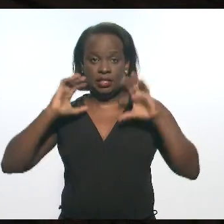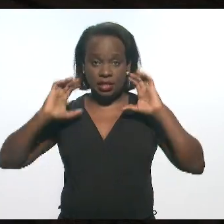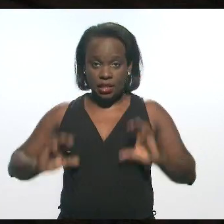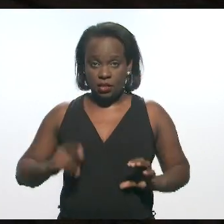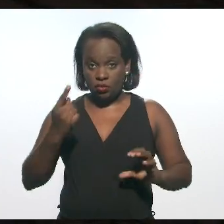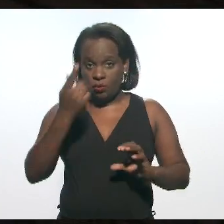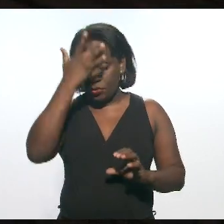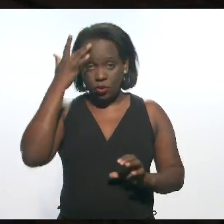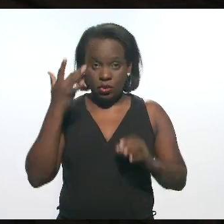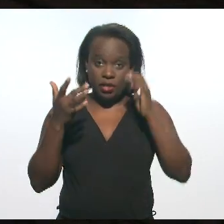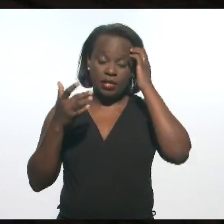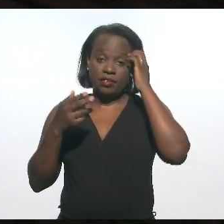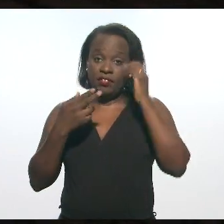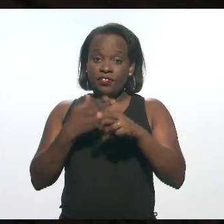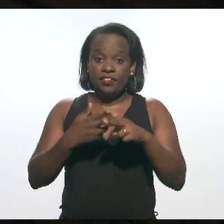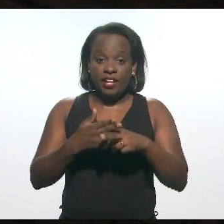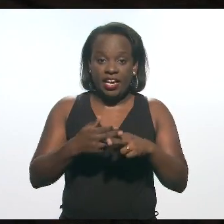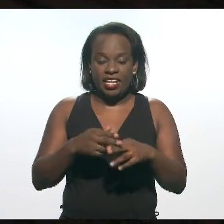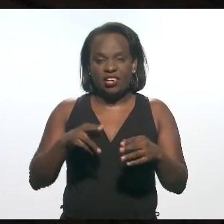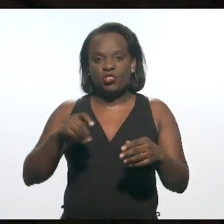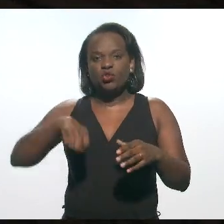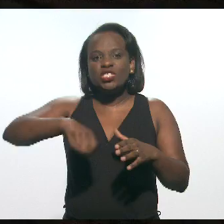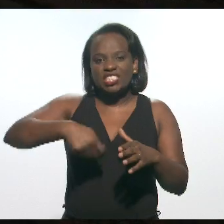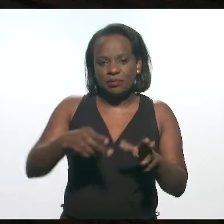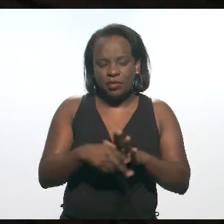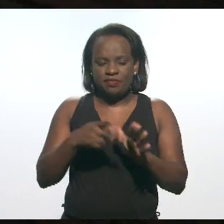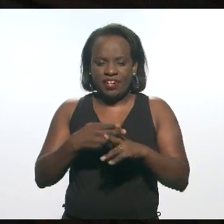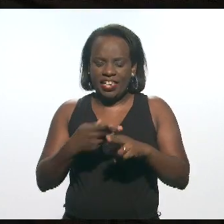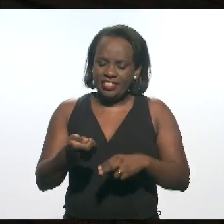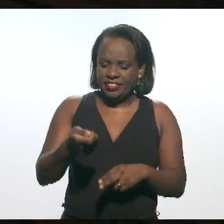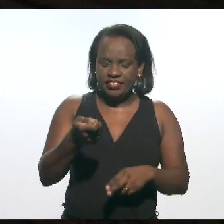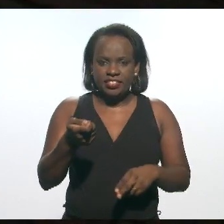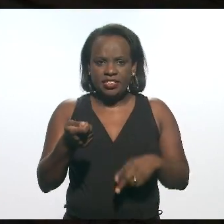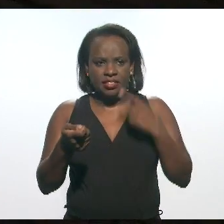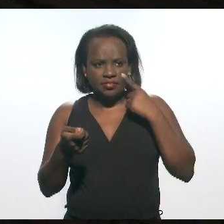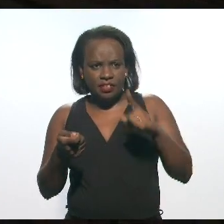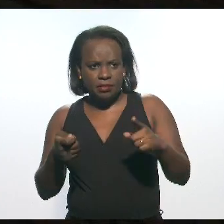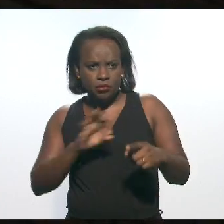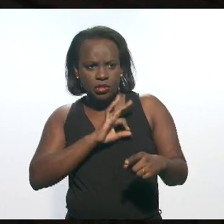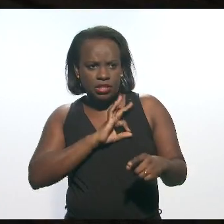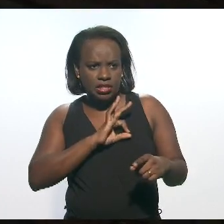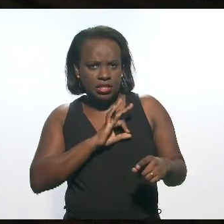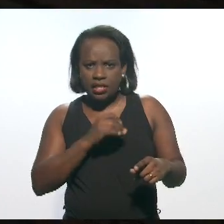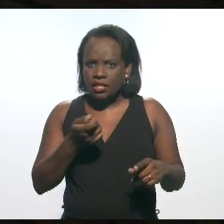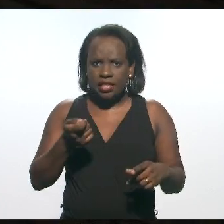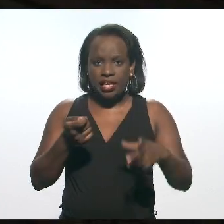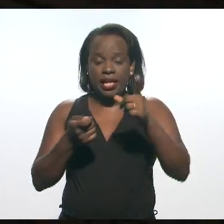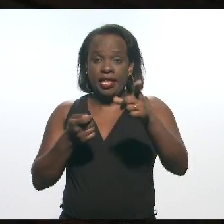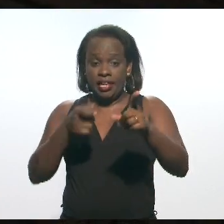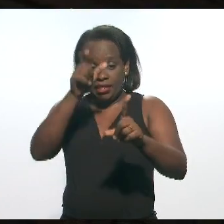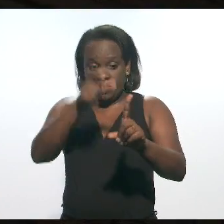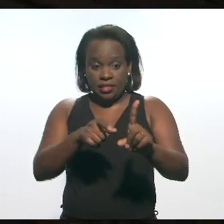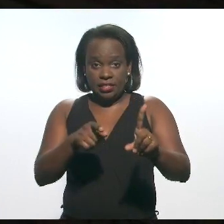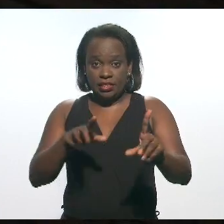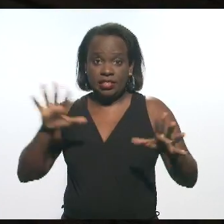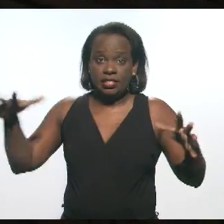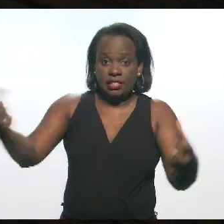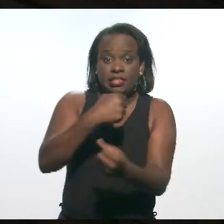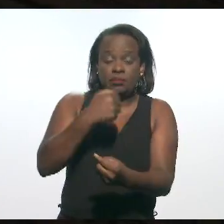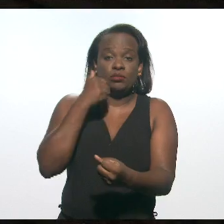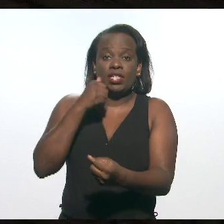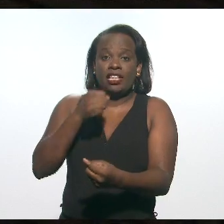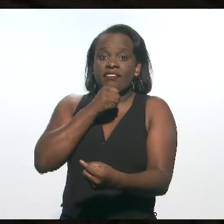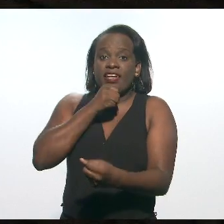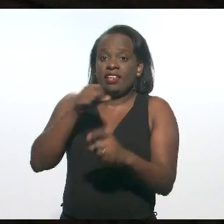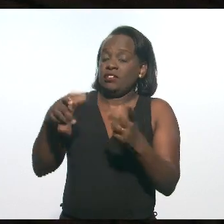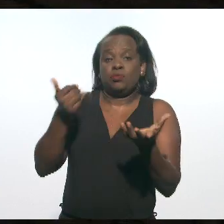cidadão com uma uma faca de cozinha e de repente ao ver o policial aquele cidadão se agarrar a